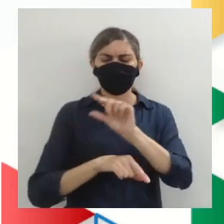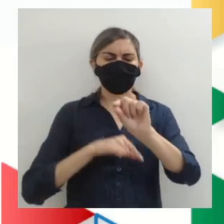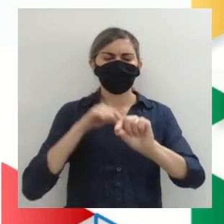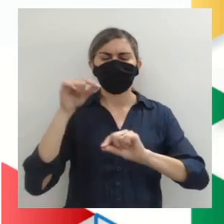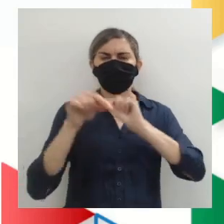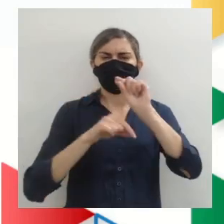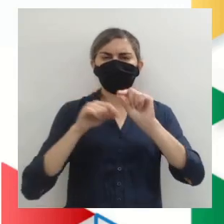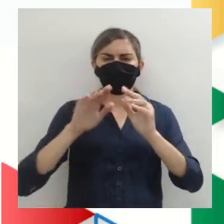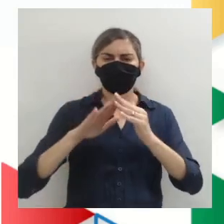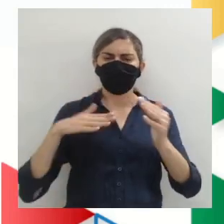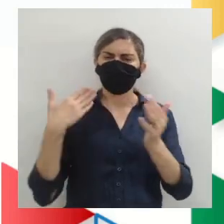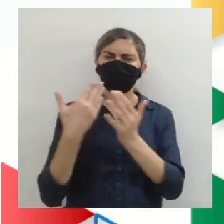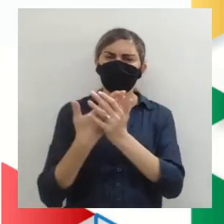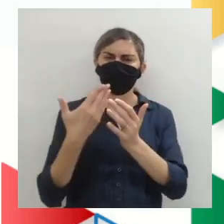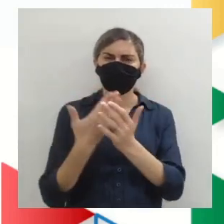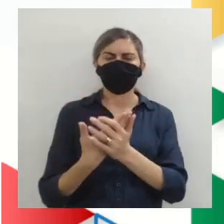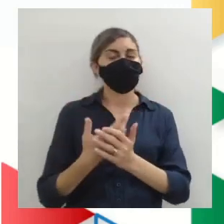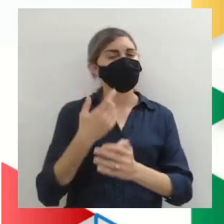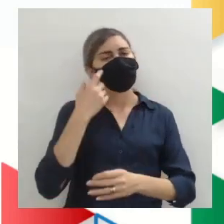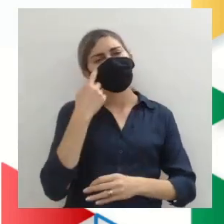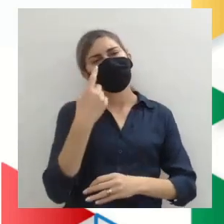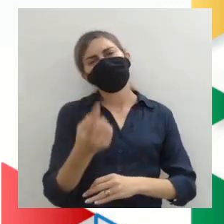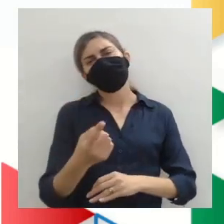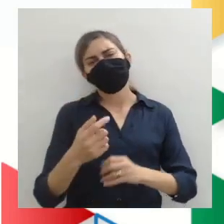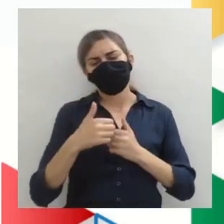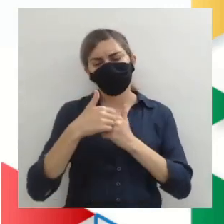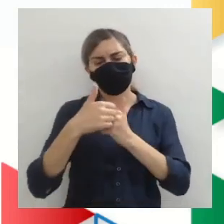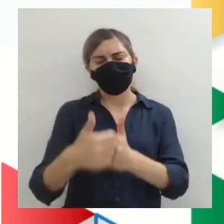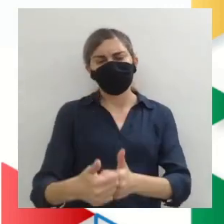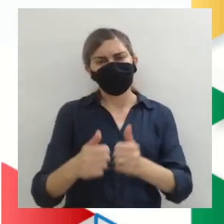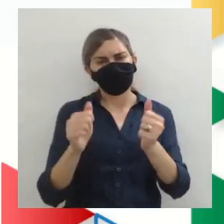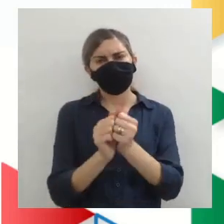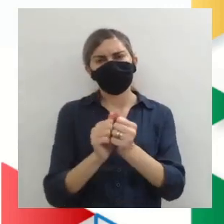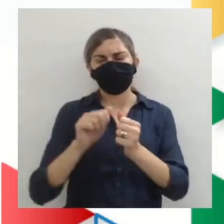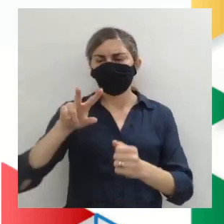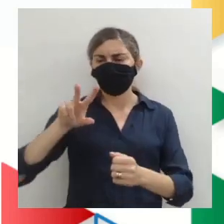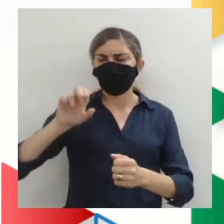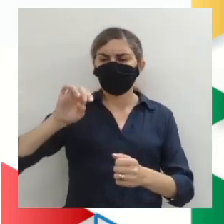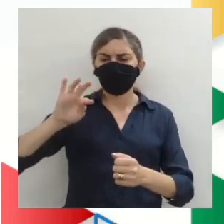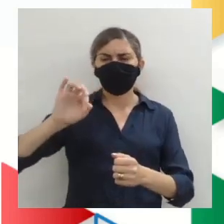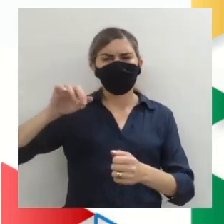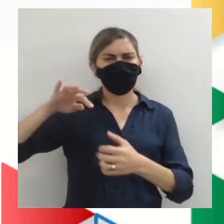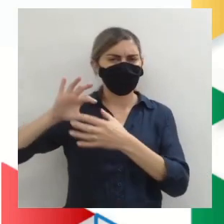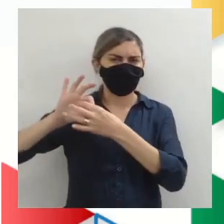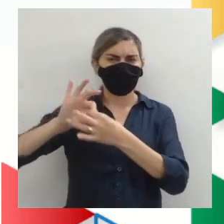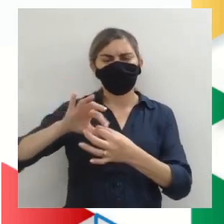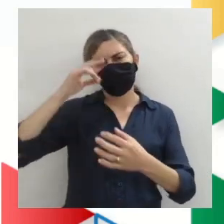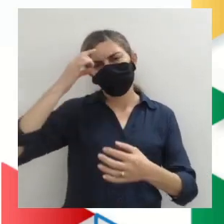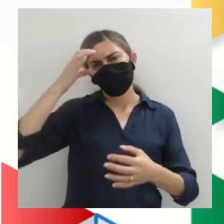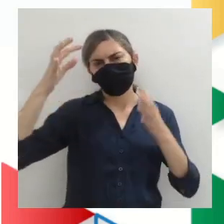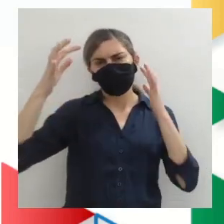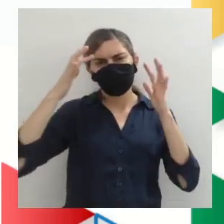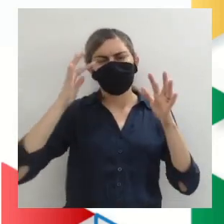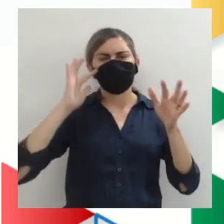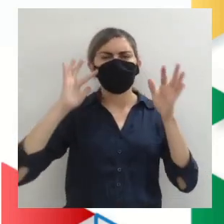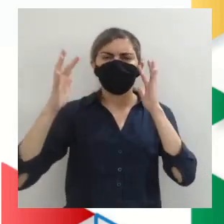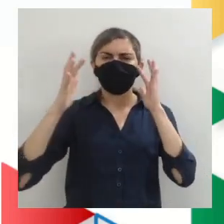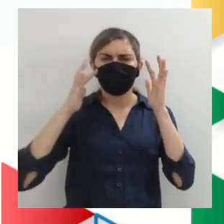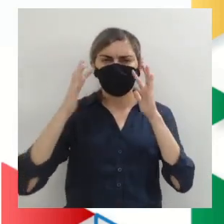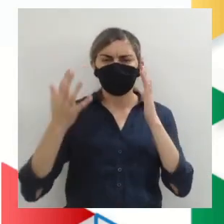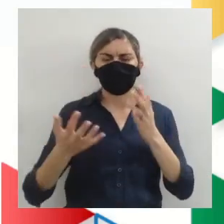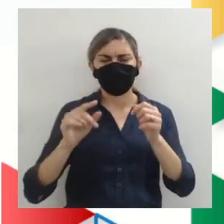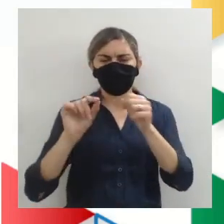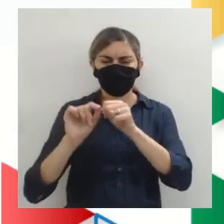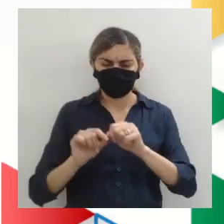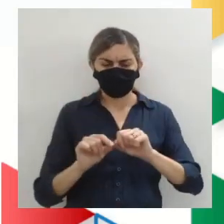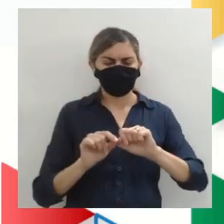a escolástica? Vejam só, acompanhem comigo. É uma vertente do pensamento filosófico